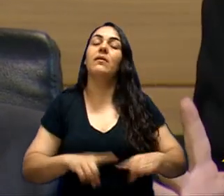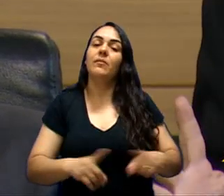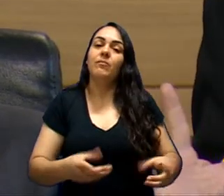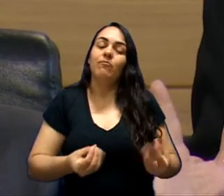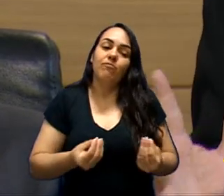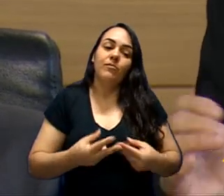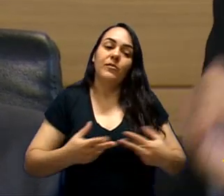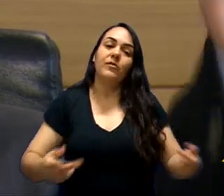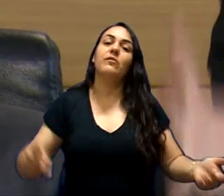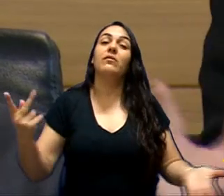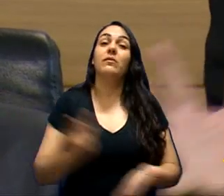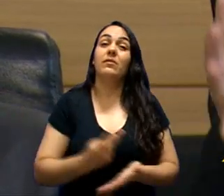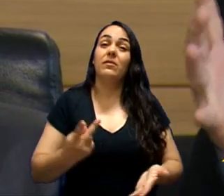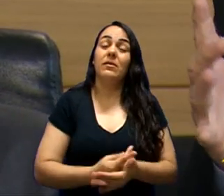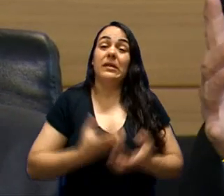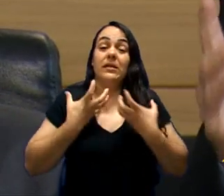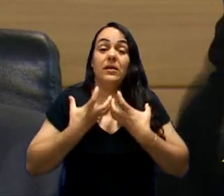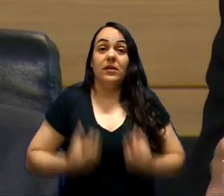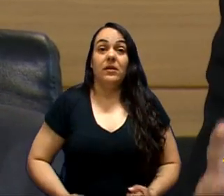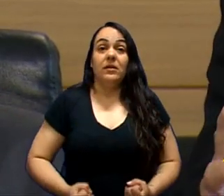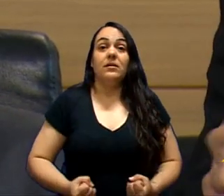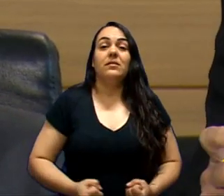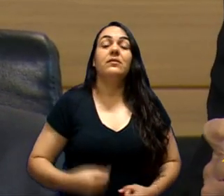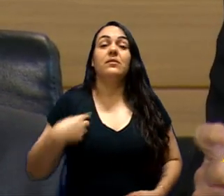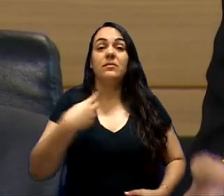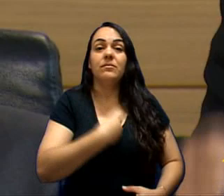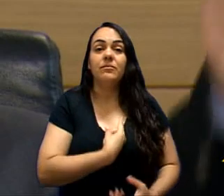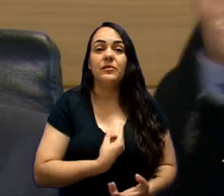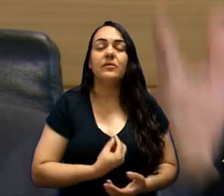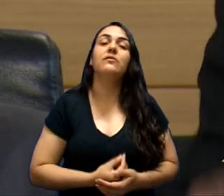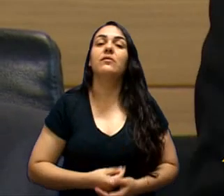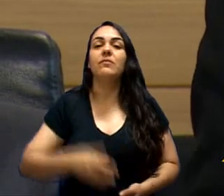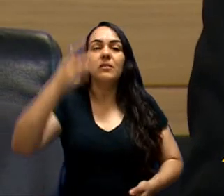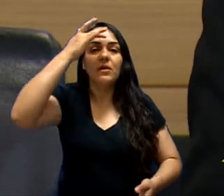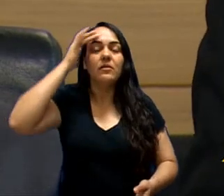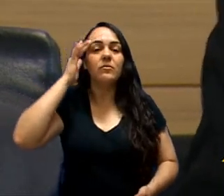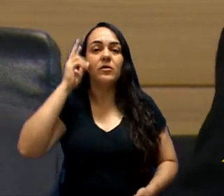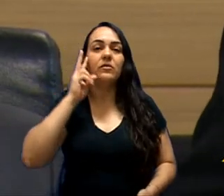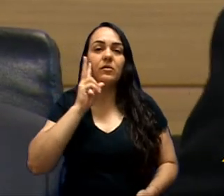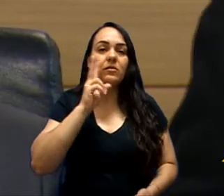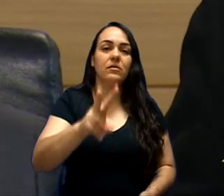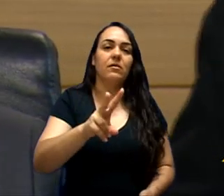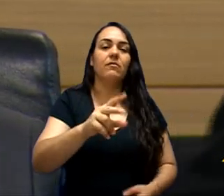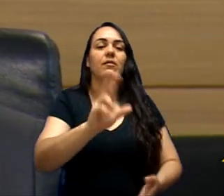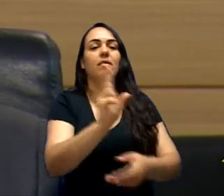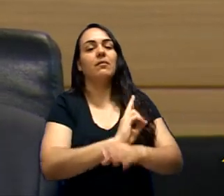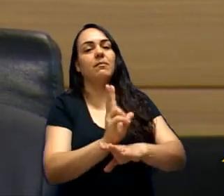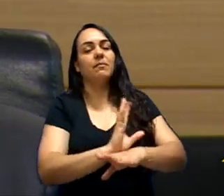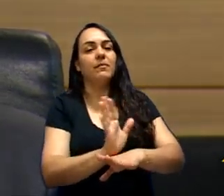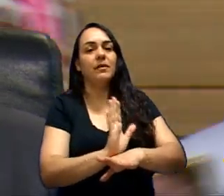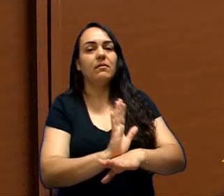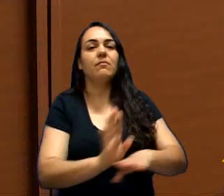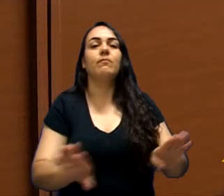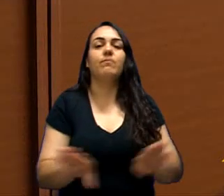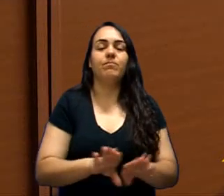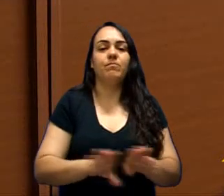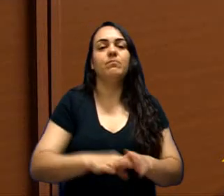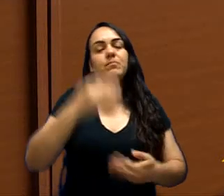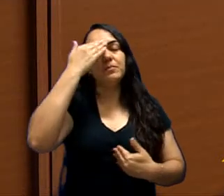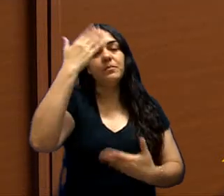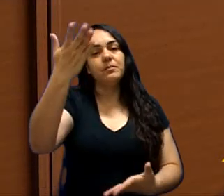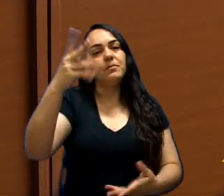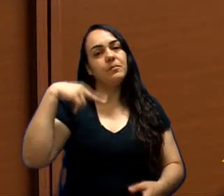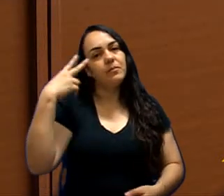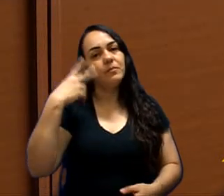aqui, sabe? Isso aqui cansa não somente nós, mas as pessoas também que obrigado. Nos assistem pela televisão. Obrigado,